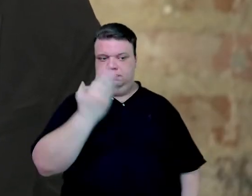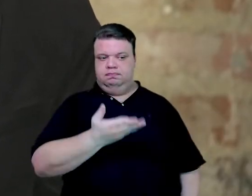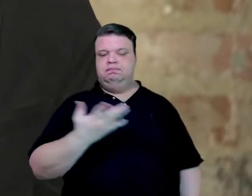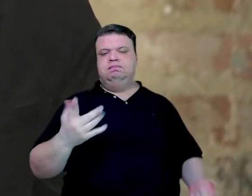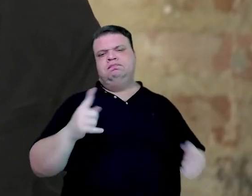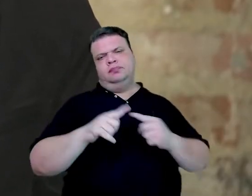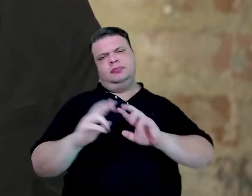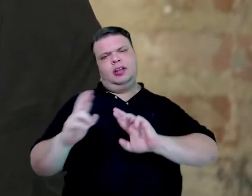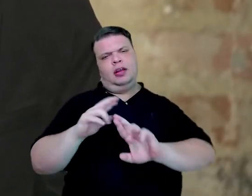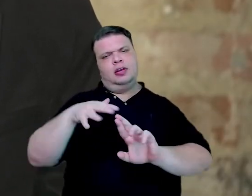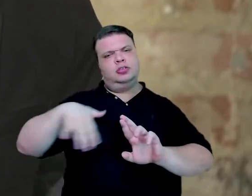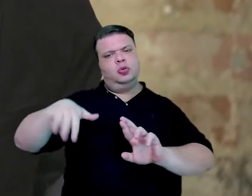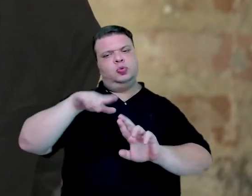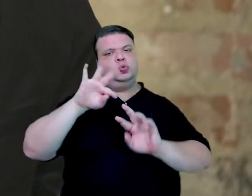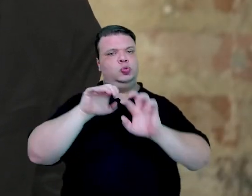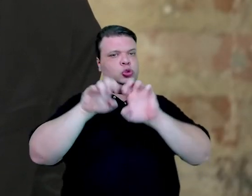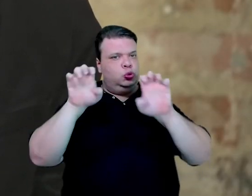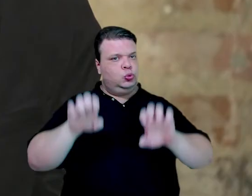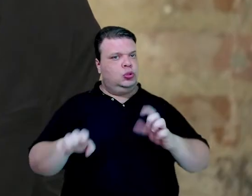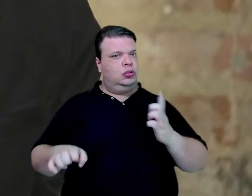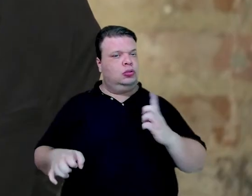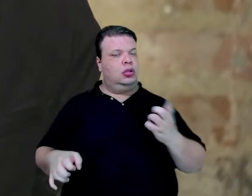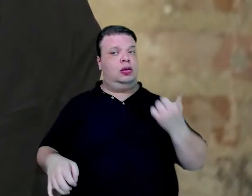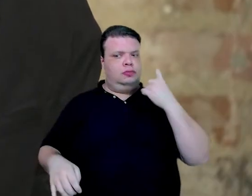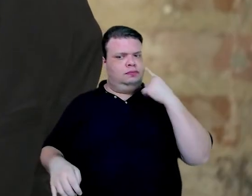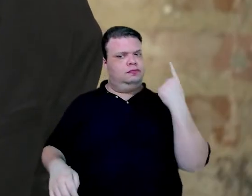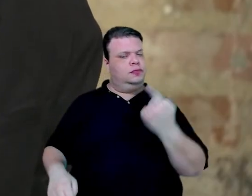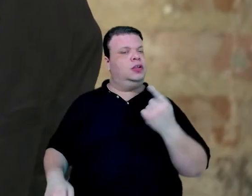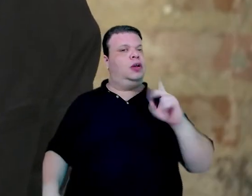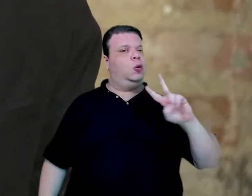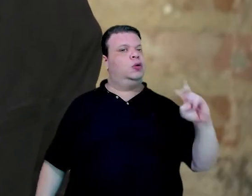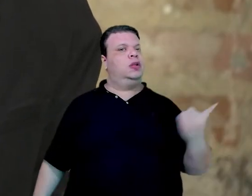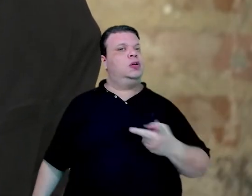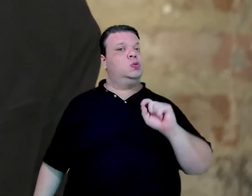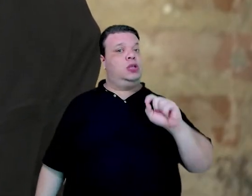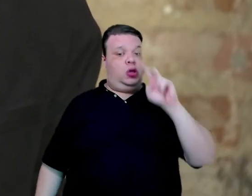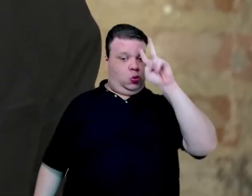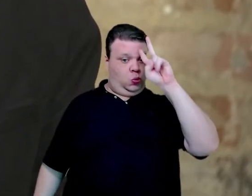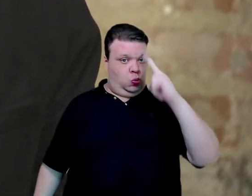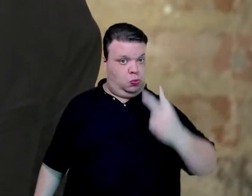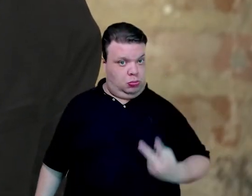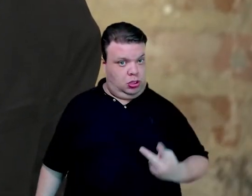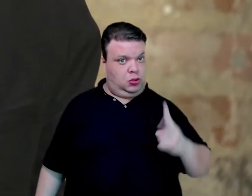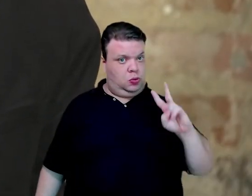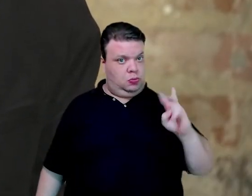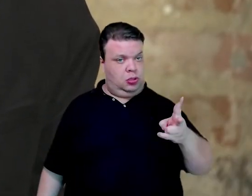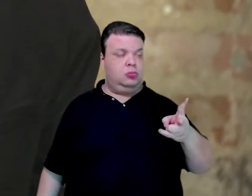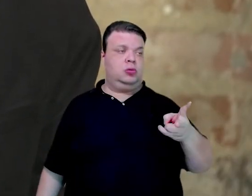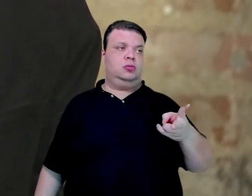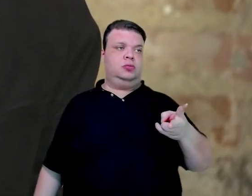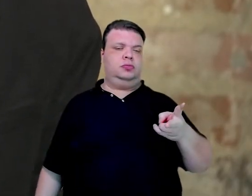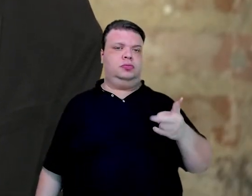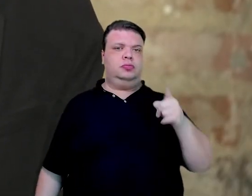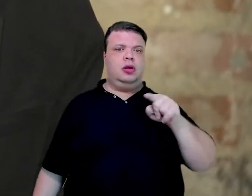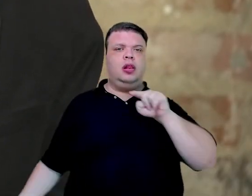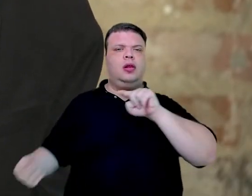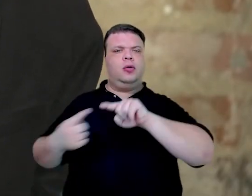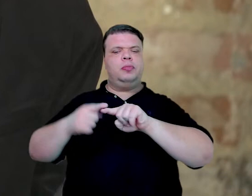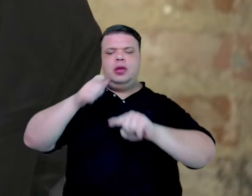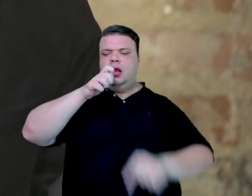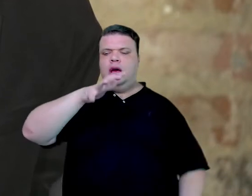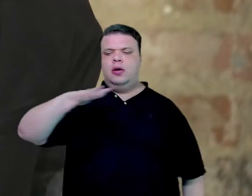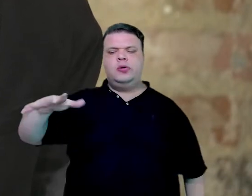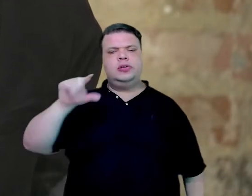humano, em relação aos oceanos, interfere pouco nessas dinâmicas que a gente viu hoje na aula, em relação